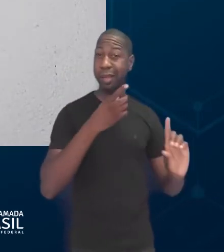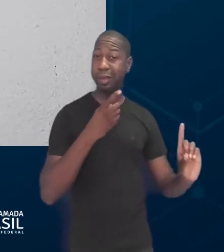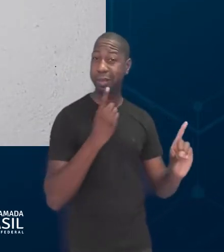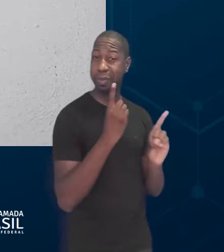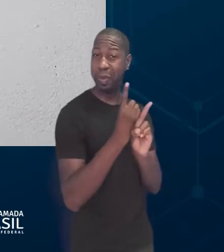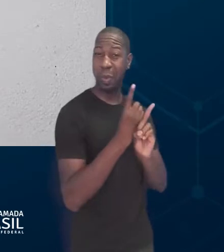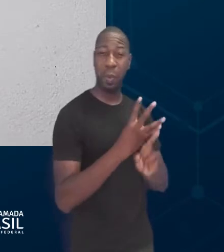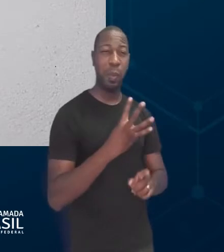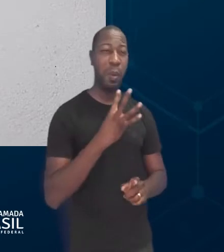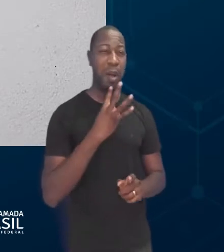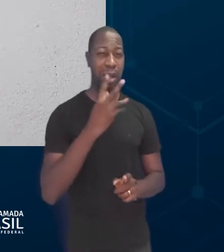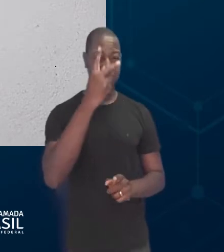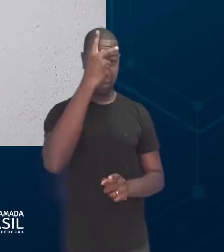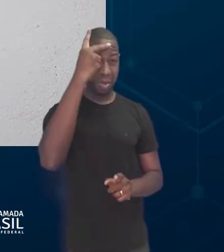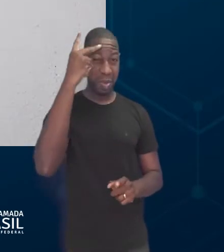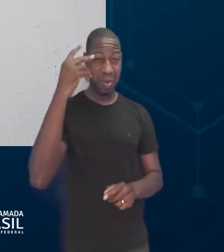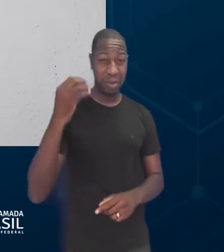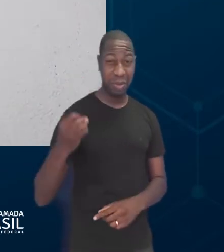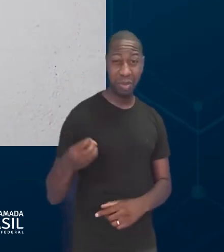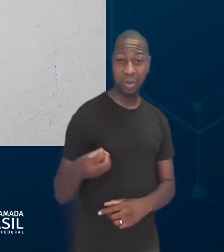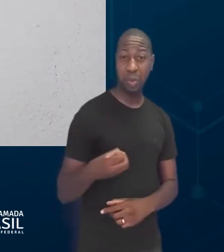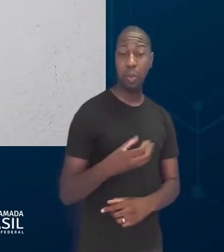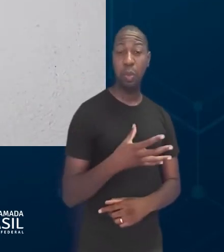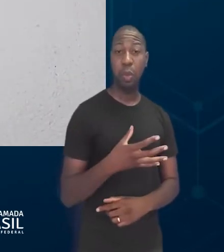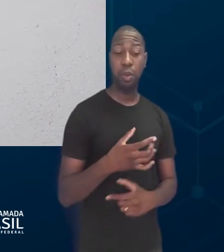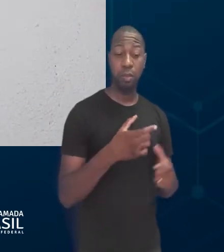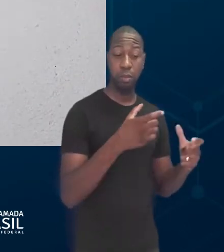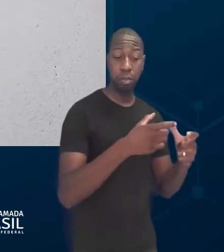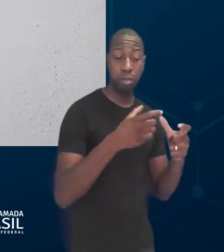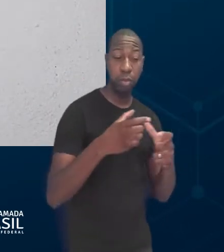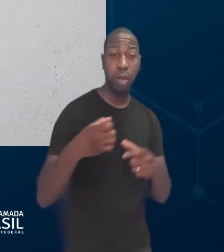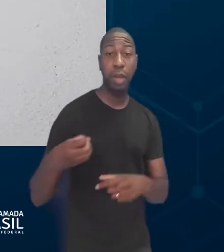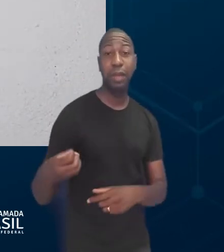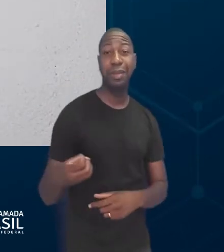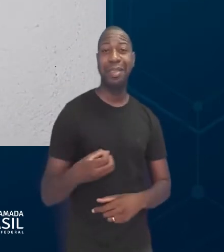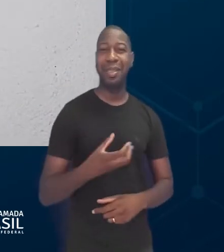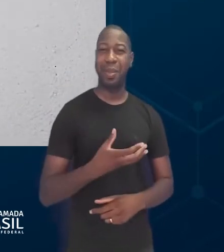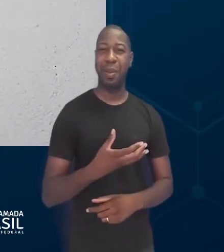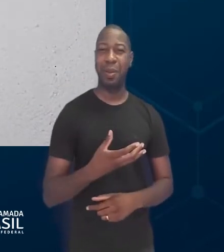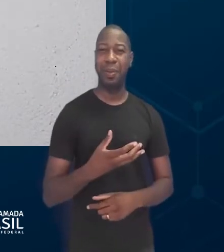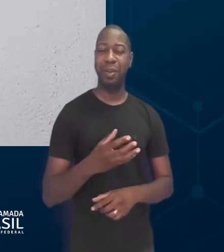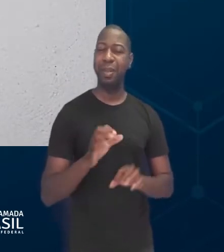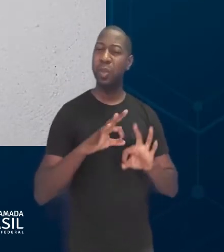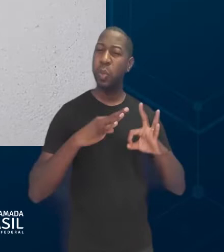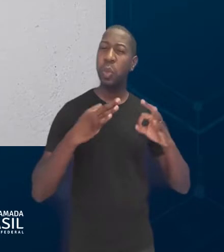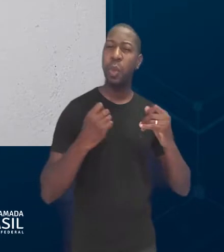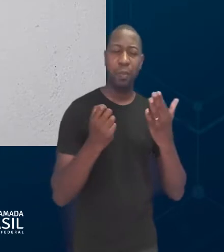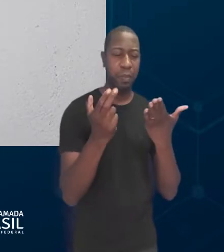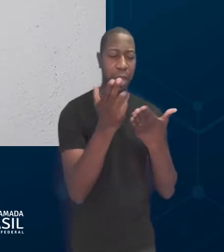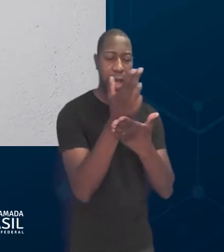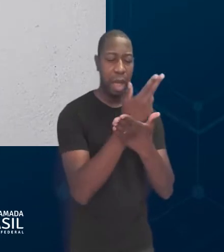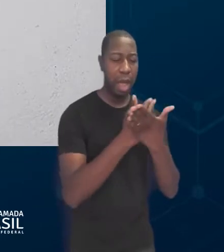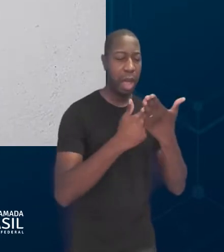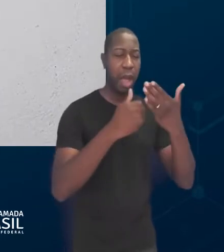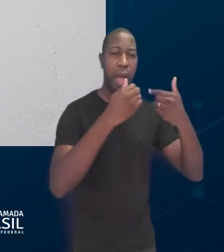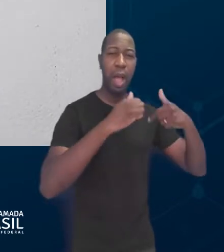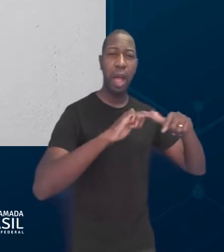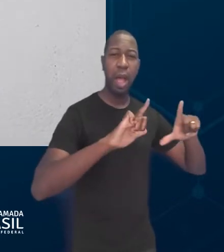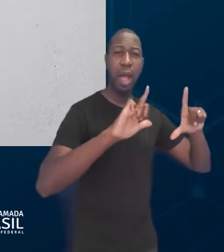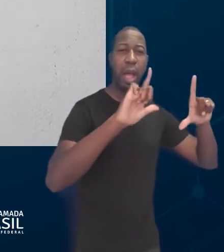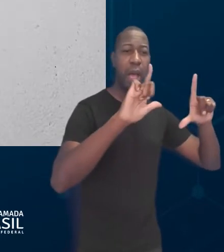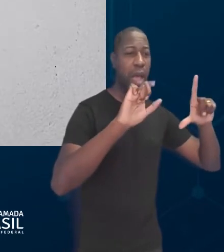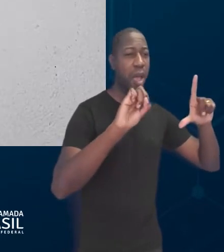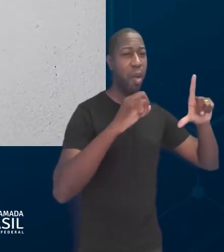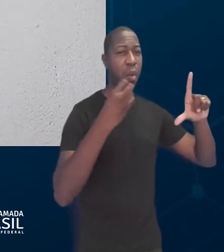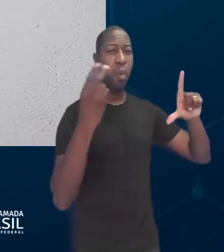aproveitar da arte, toda a arte, seja musical, plástica ou